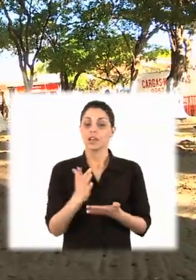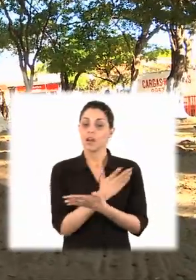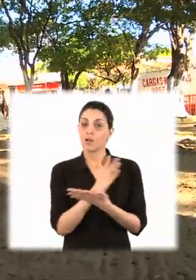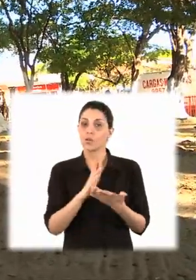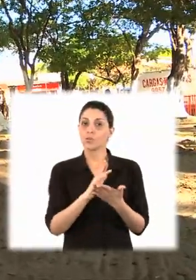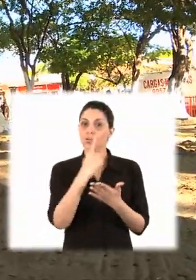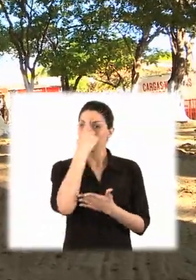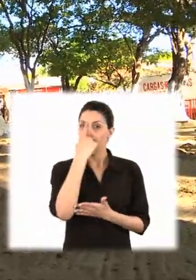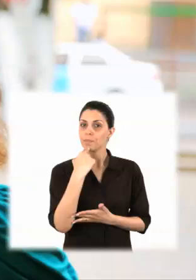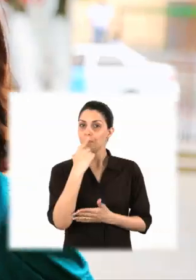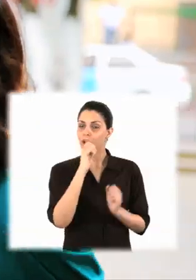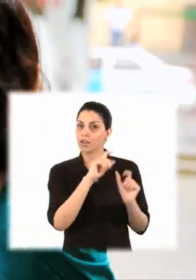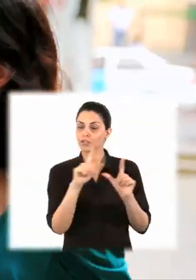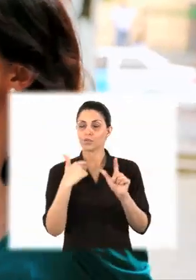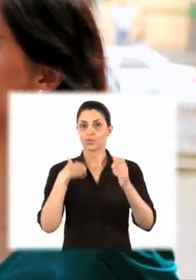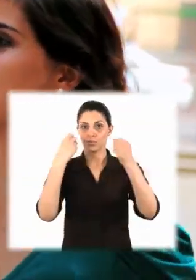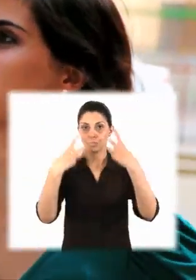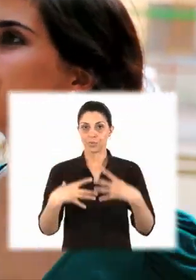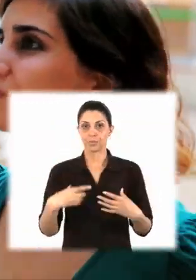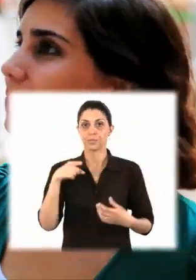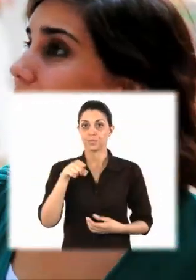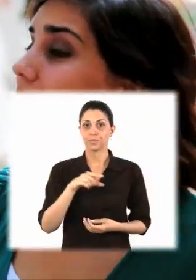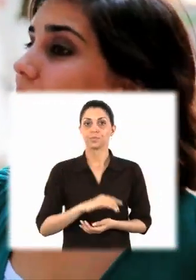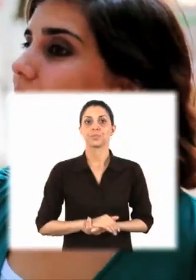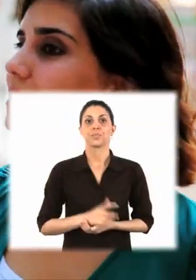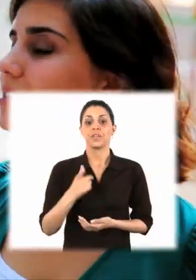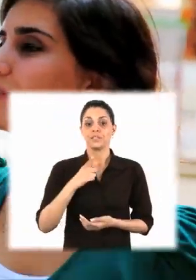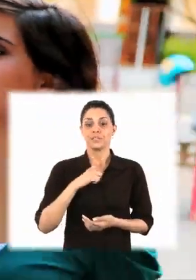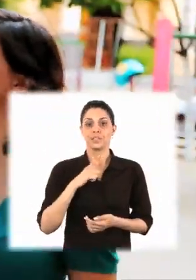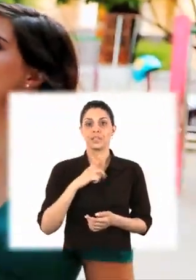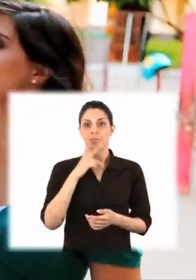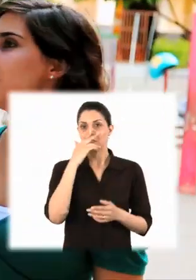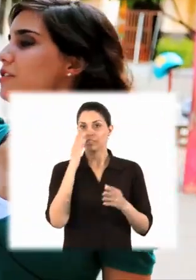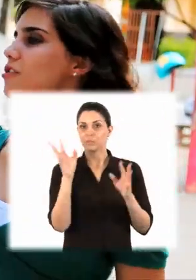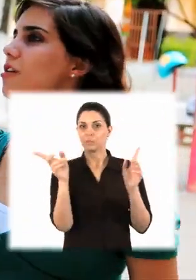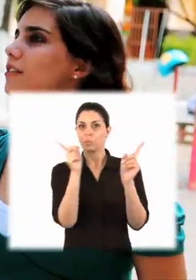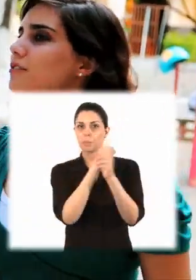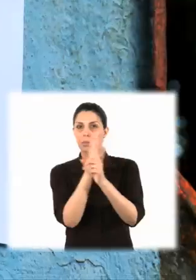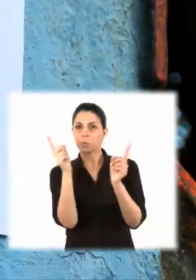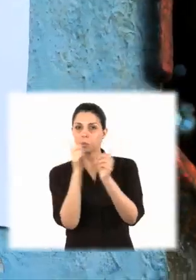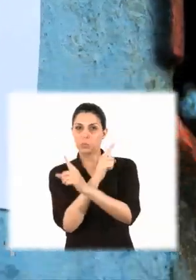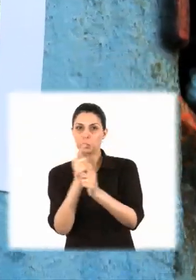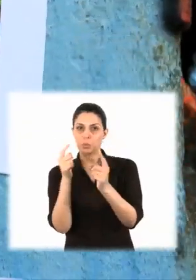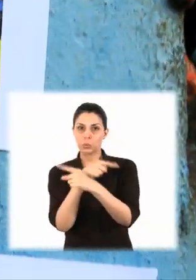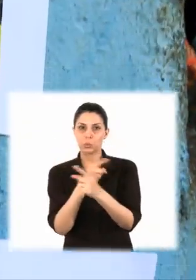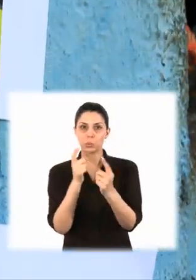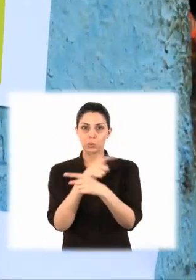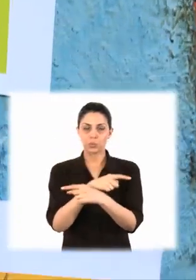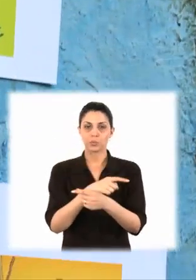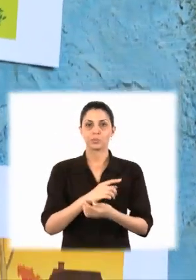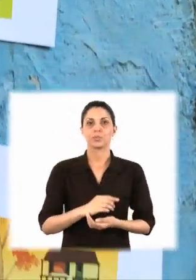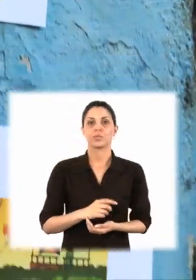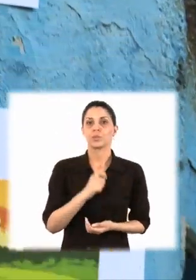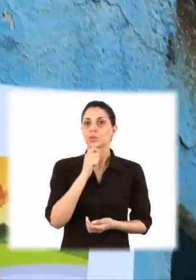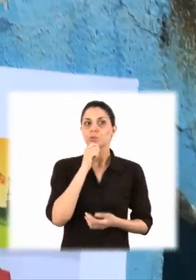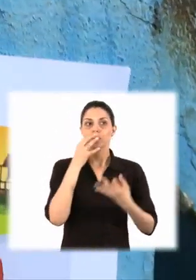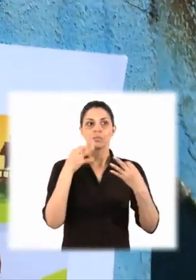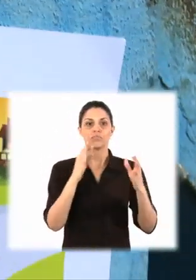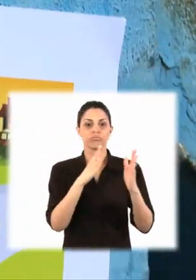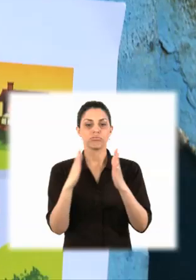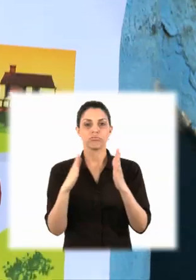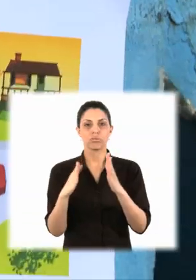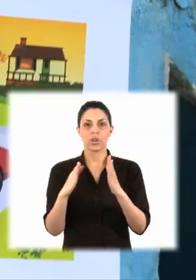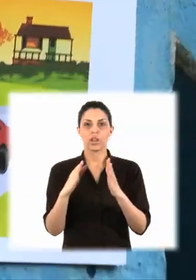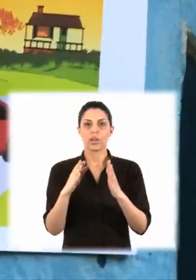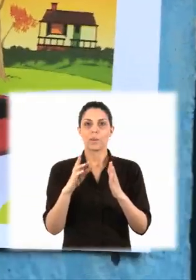algumas imagens, então eu vou explicar para você. Elas estão assim, meio fora de ordem, do jeito que elas estão, não necessariamente